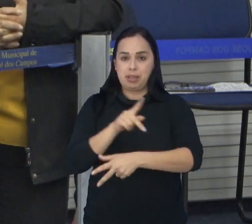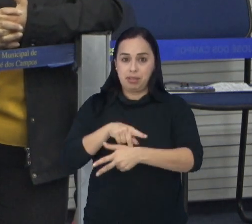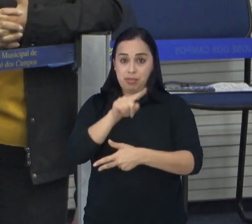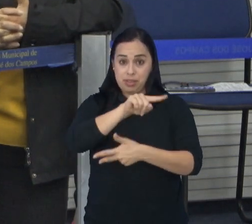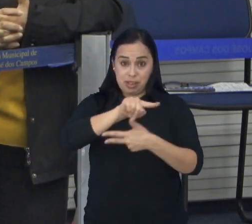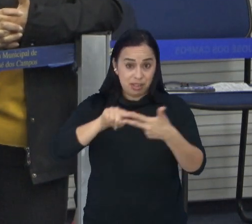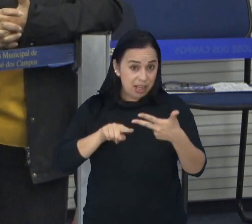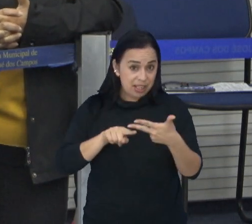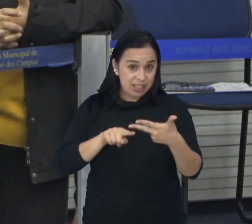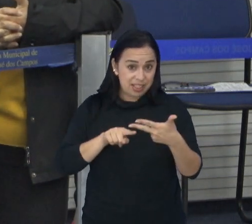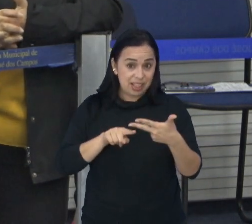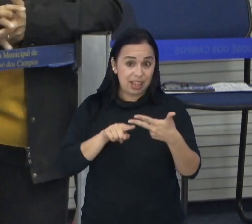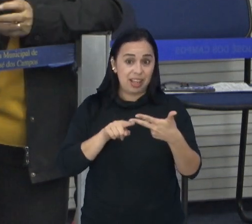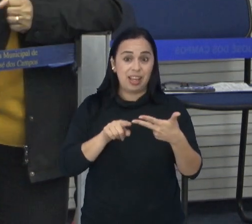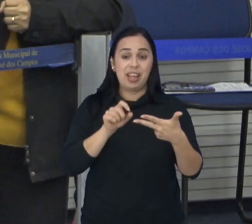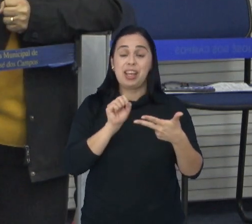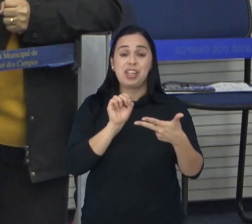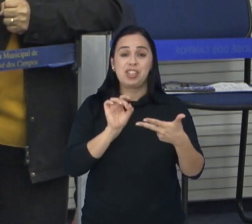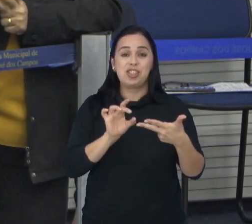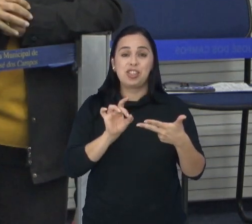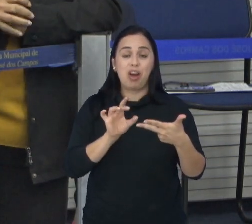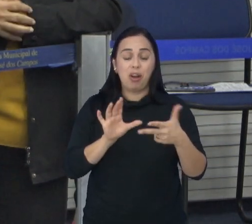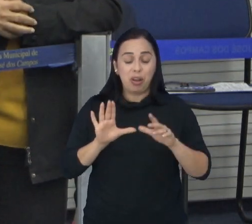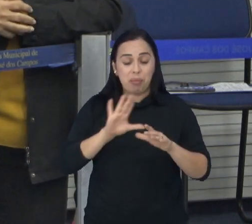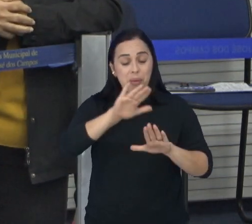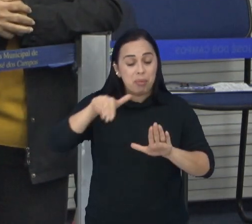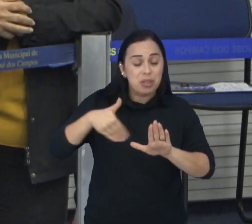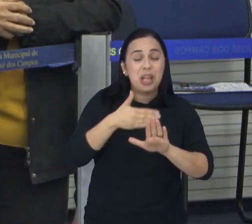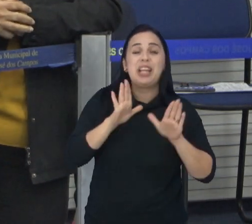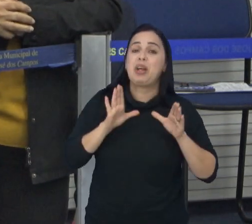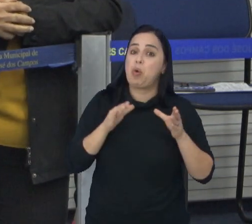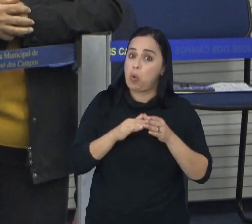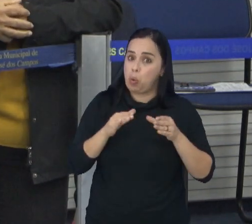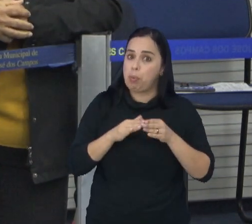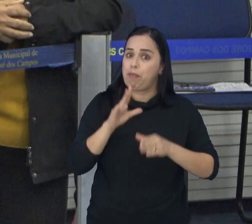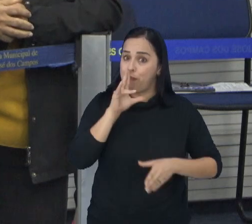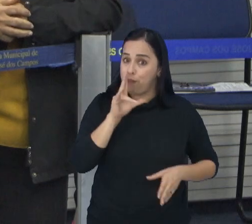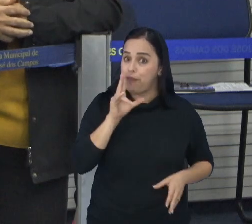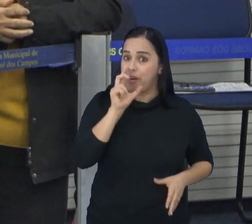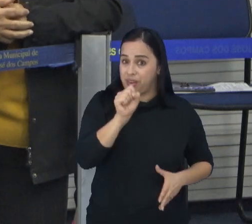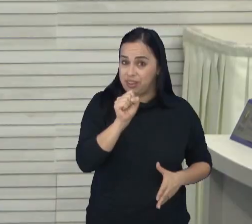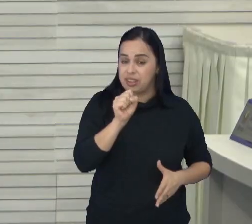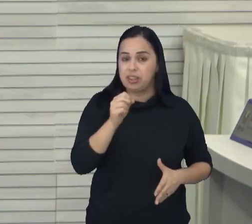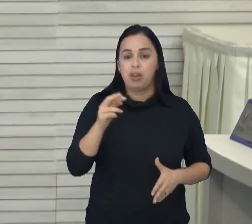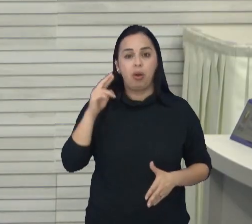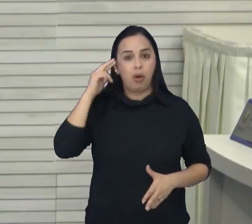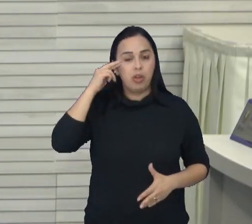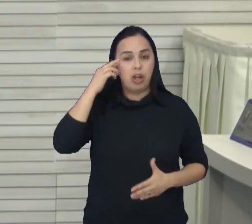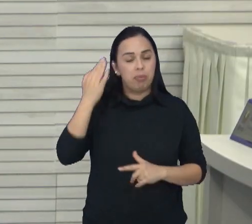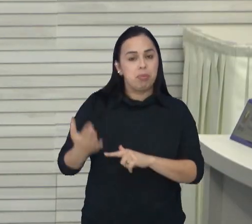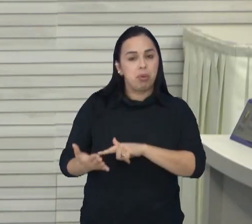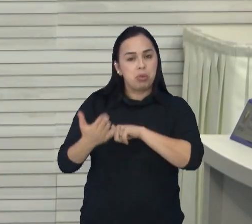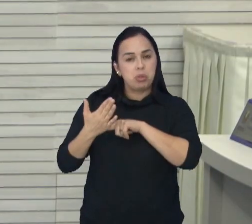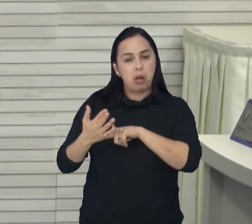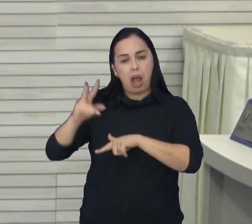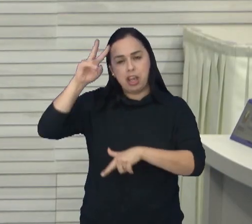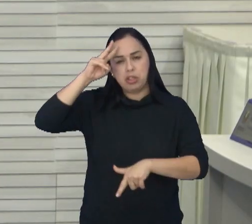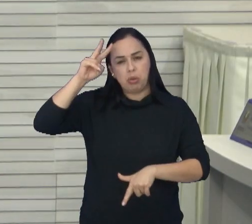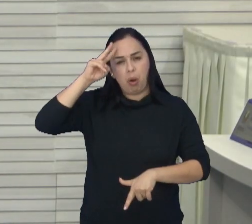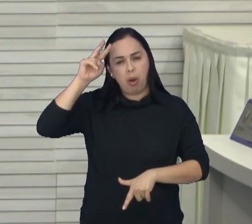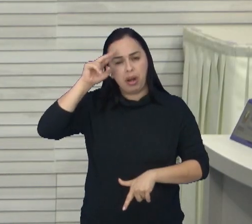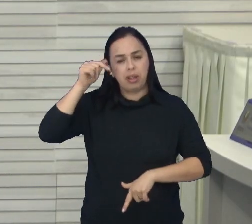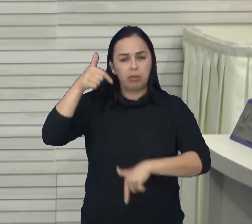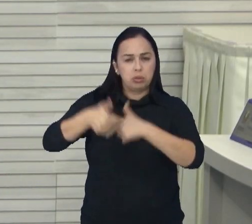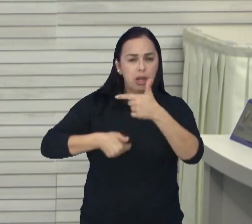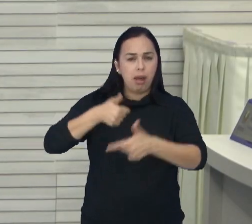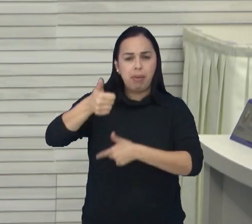uma pontinha do iceberg, né? De um grupo muito grande, parabéns, fiquei muito feliz. O Rogério tinha me mostrado o histórico, um trabalho que